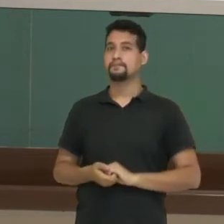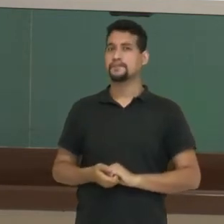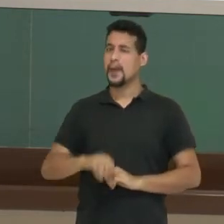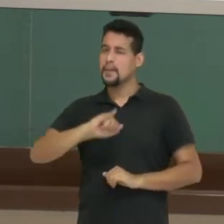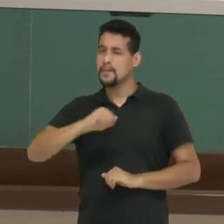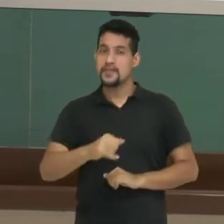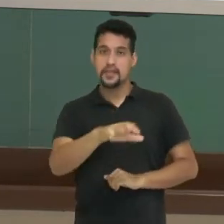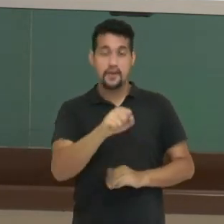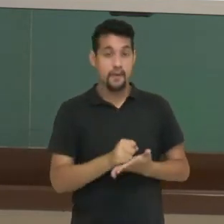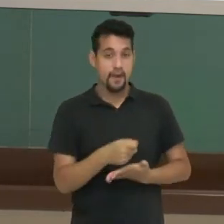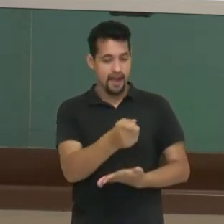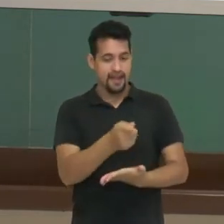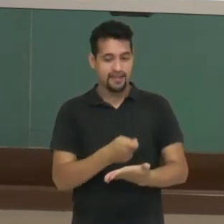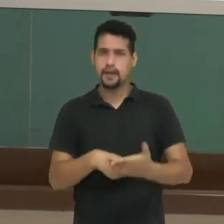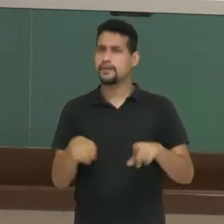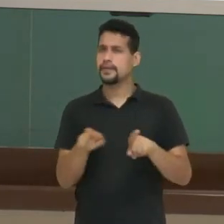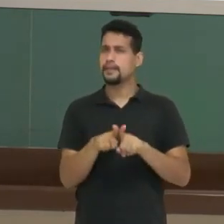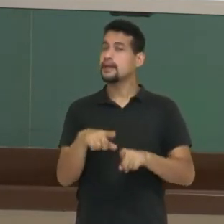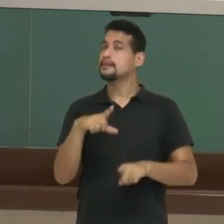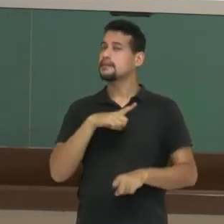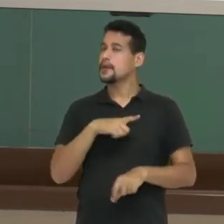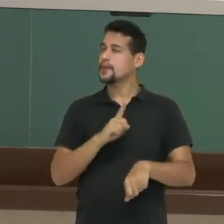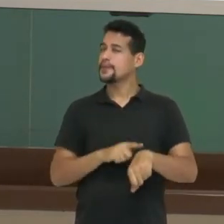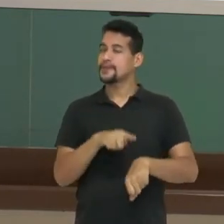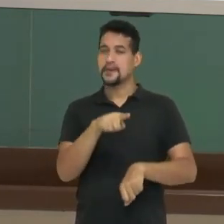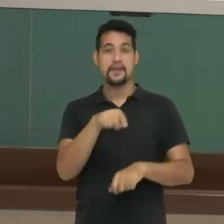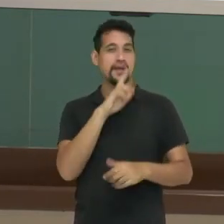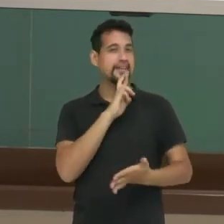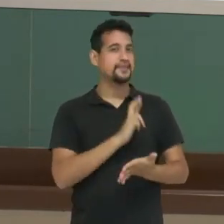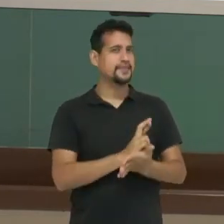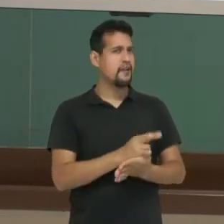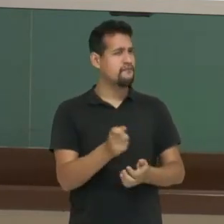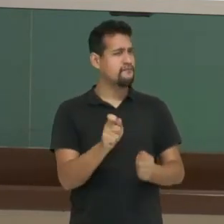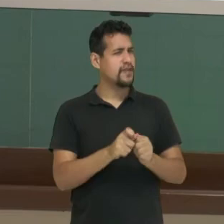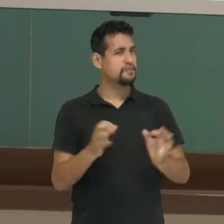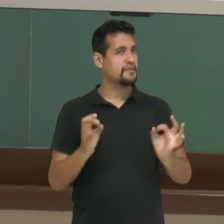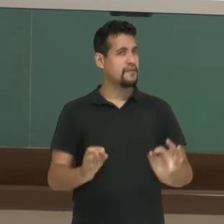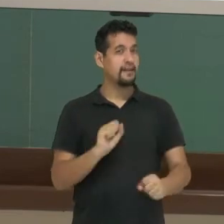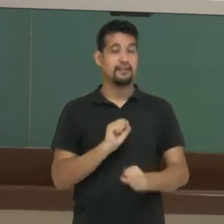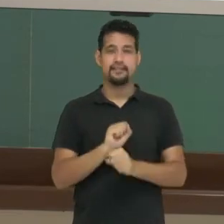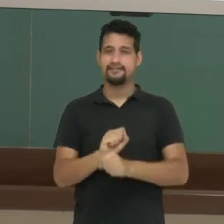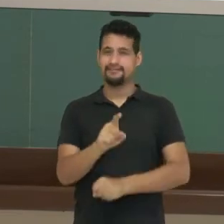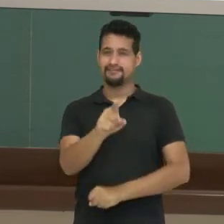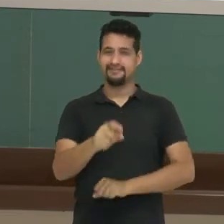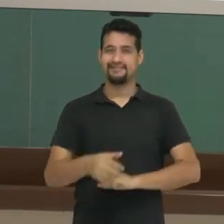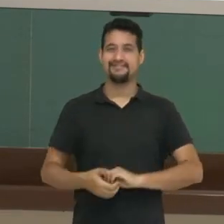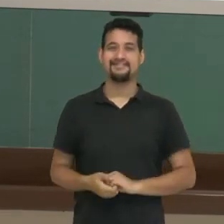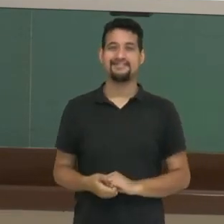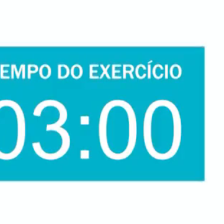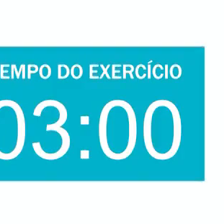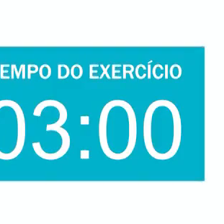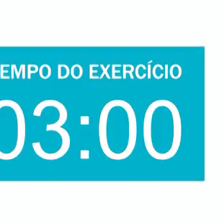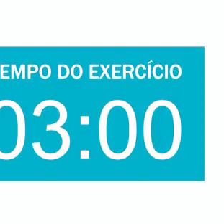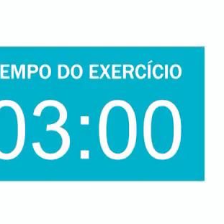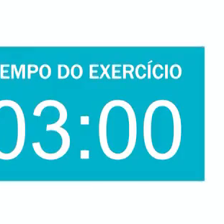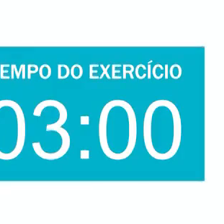seu caderno, você tem um tempinho para isso. Capriche, eu estou te aguardando.